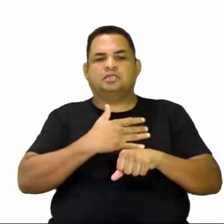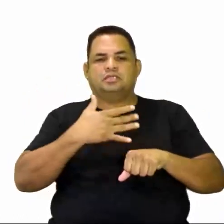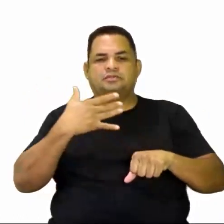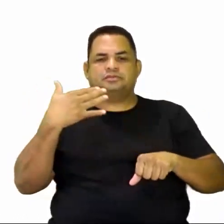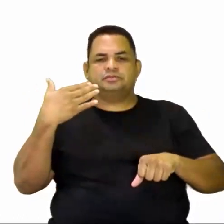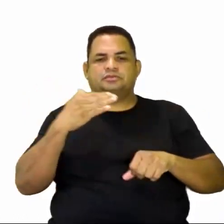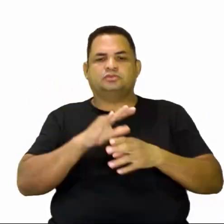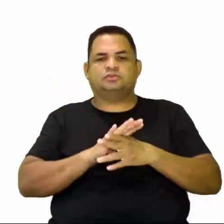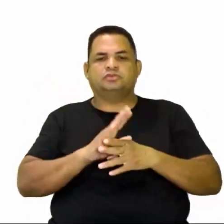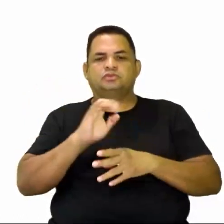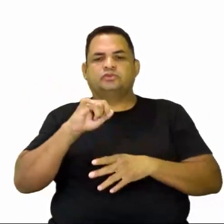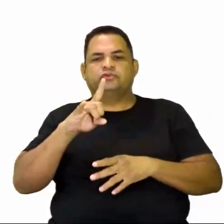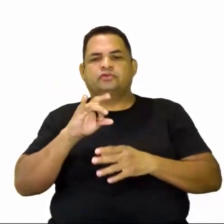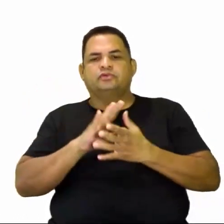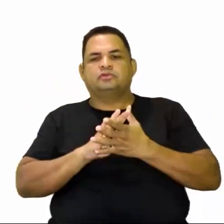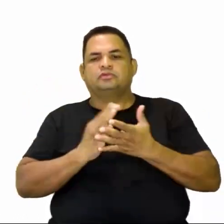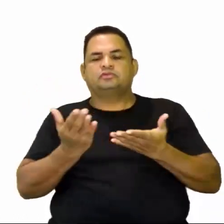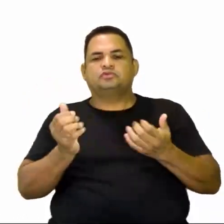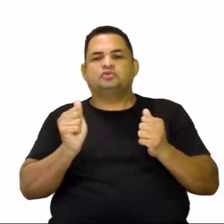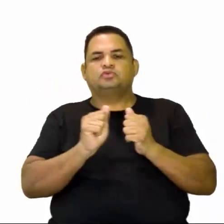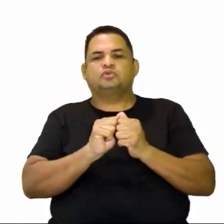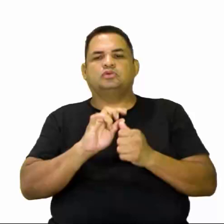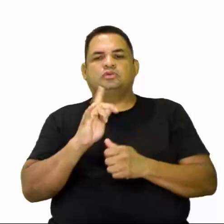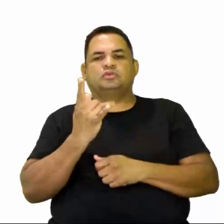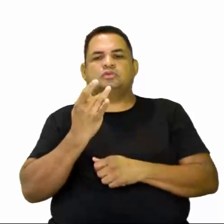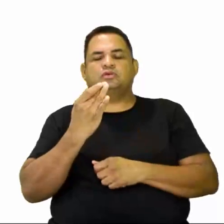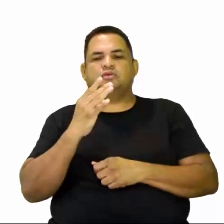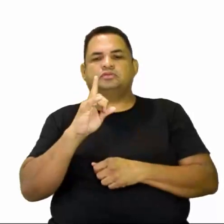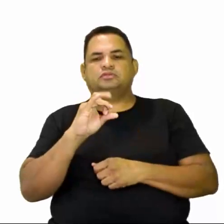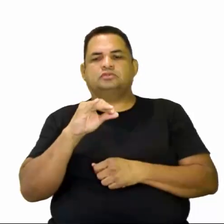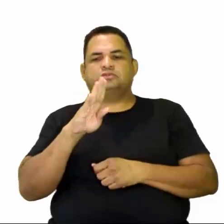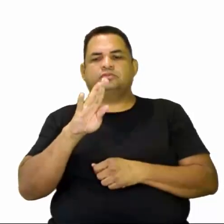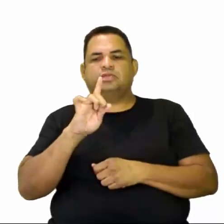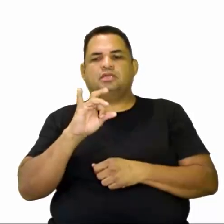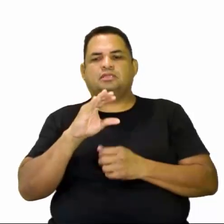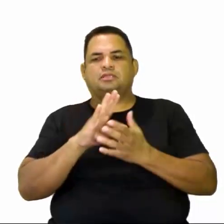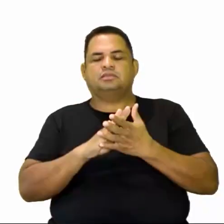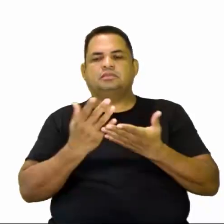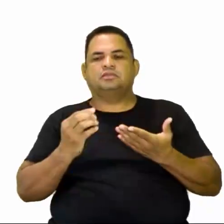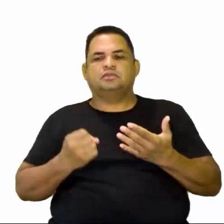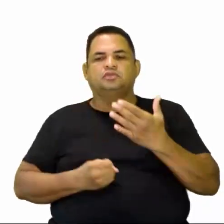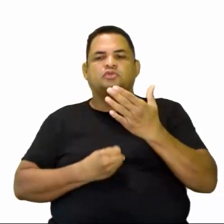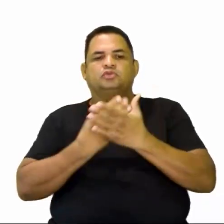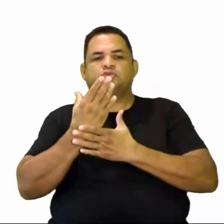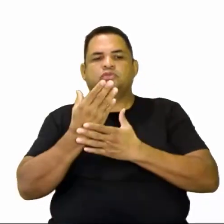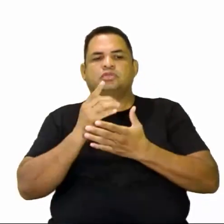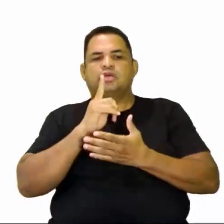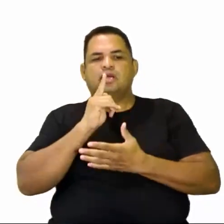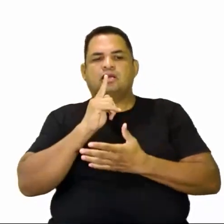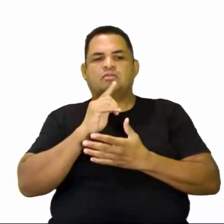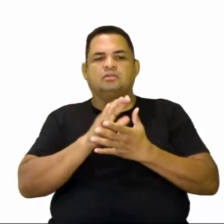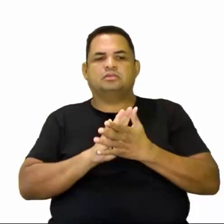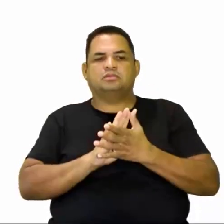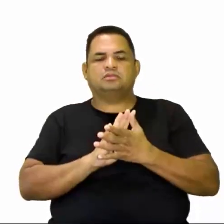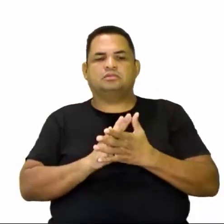de bário, que vai produzir água e sulfato de bário. Sendo assim, vejamos,